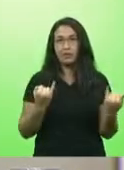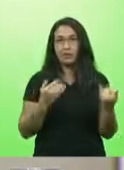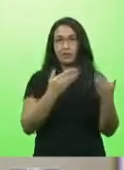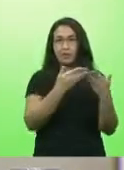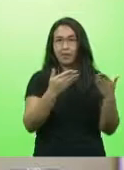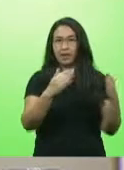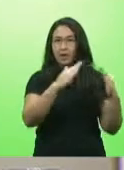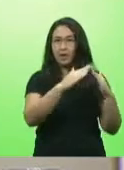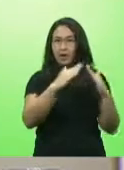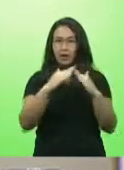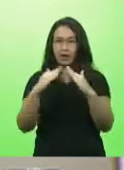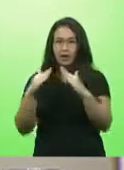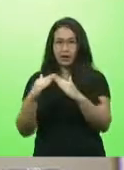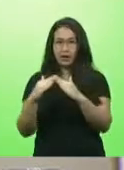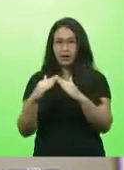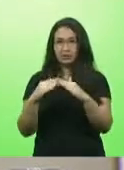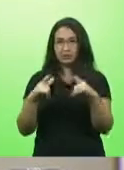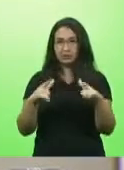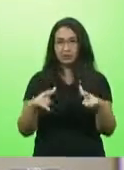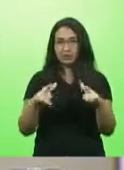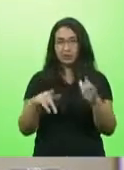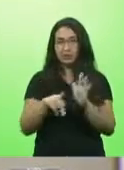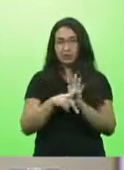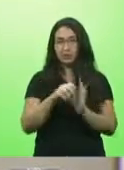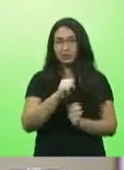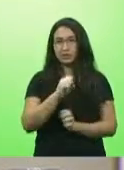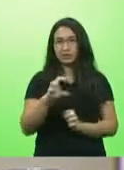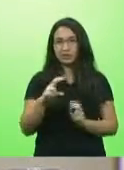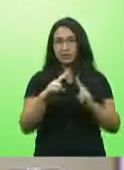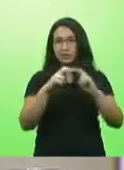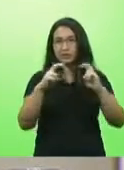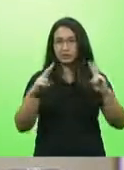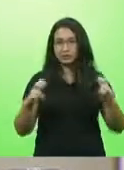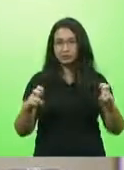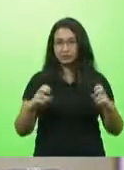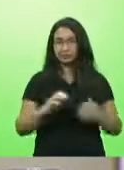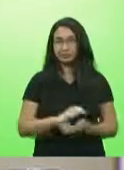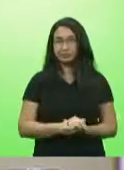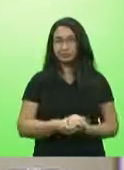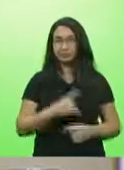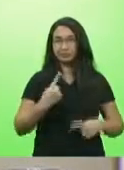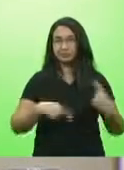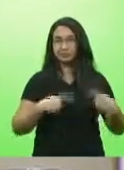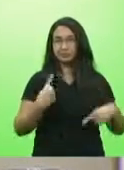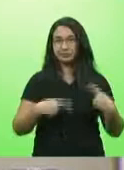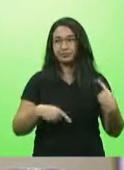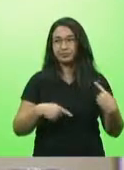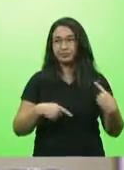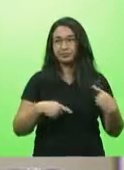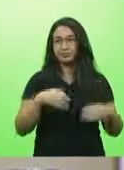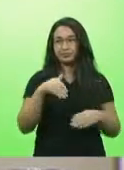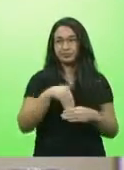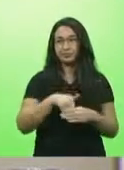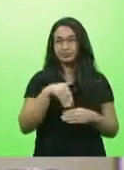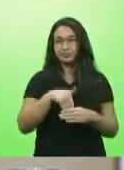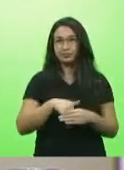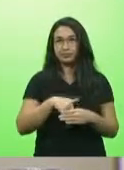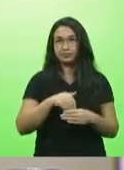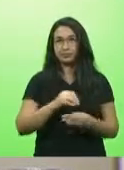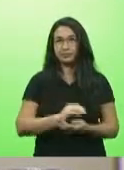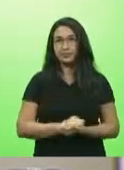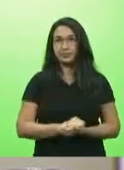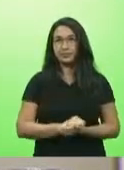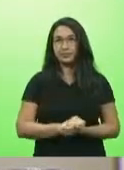propriedade do estado de Santa Catarina localizados no município de Florianópolis em discussão não havendo quem queira discutir em votação deputados que aprovam